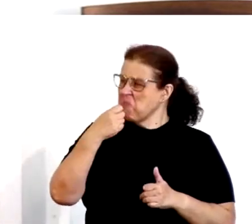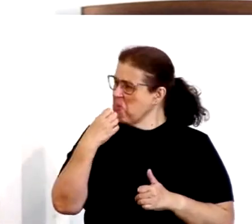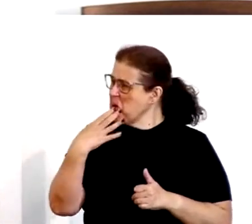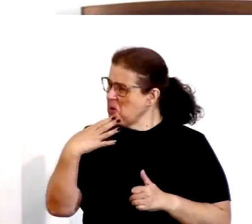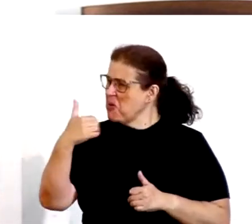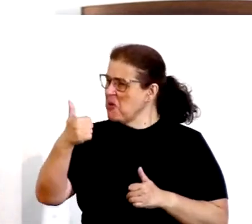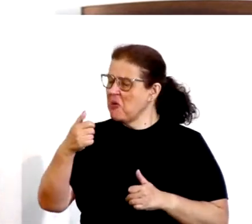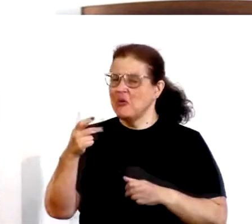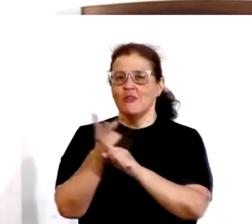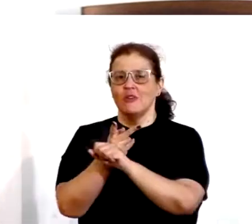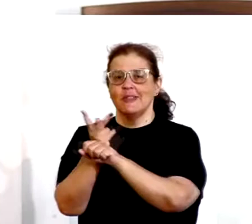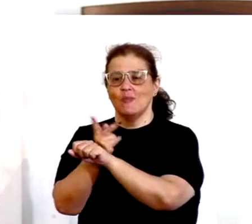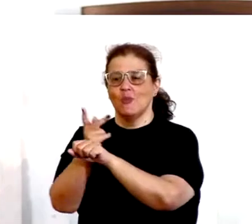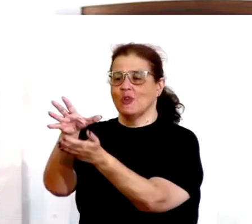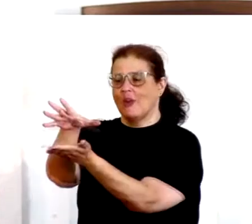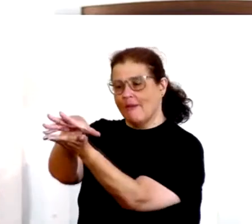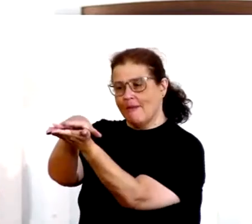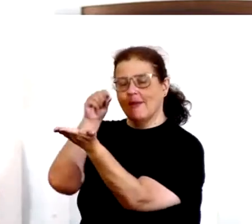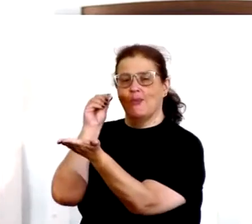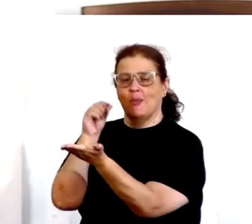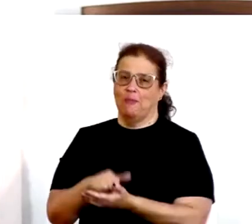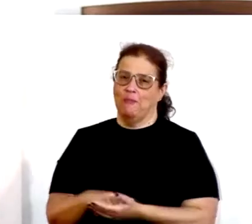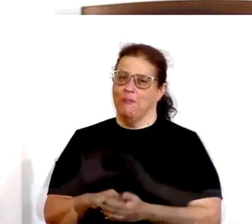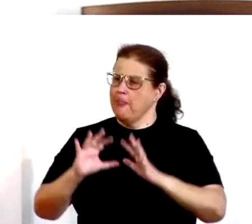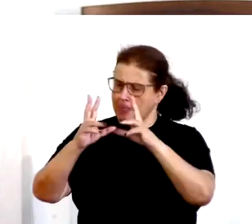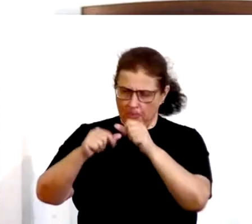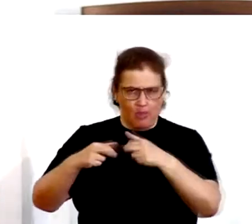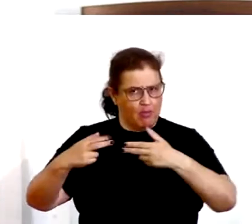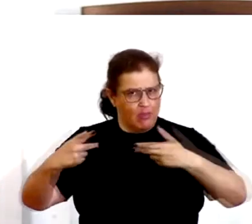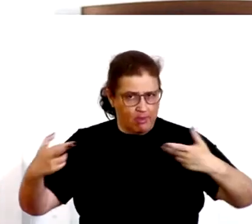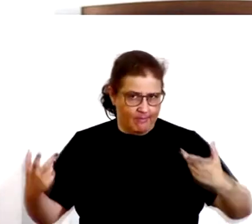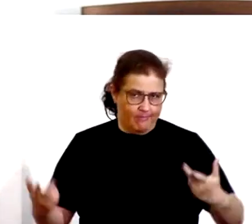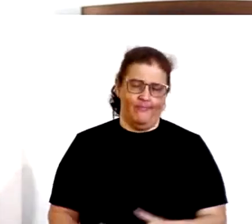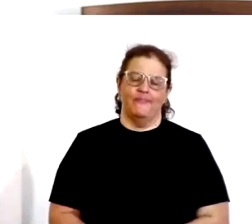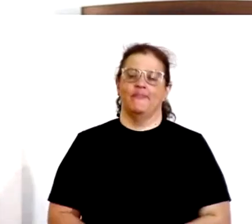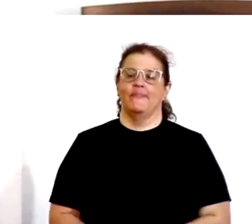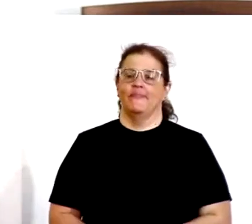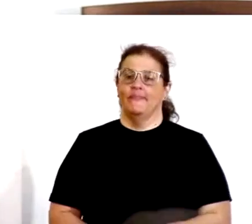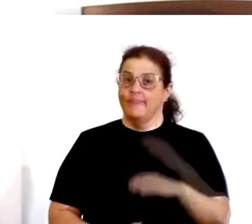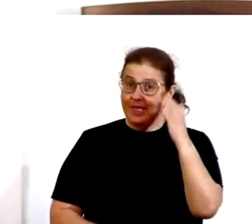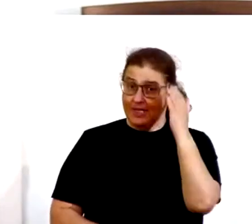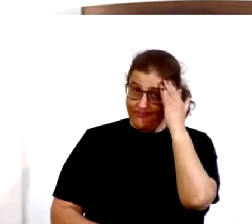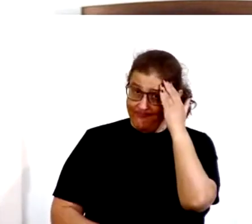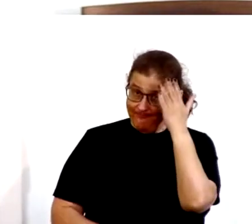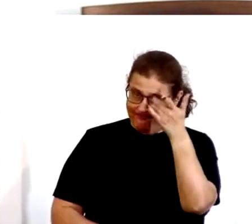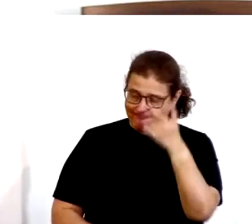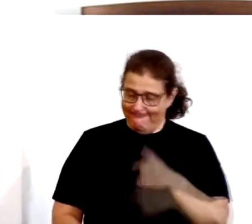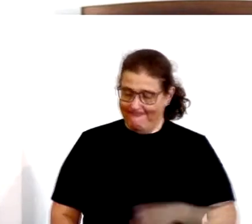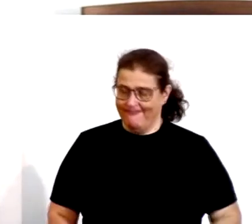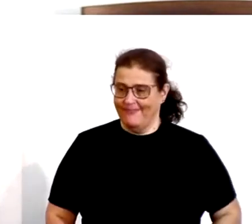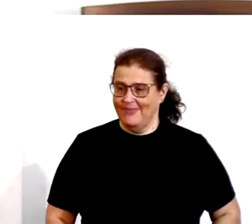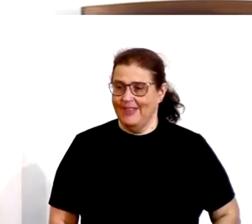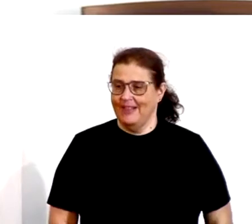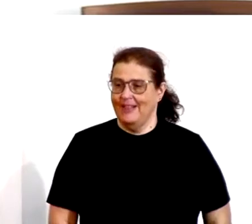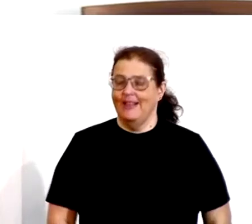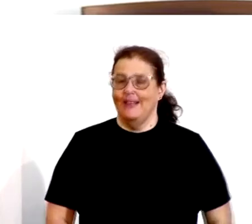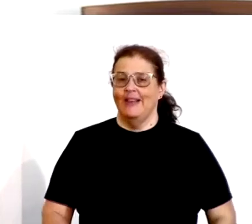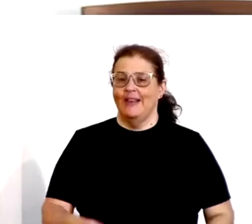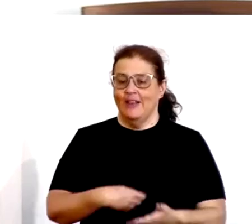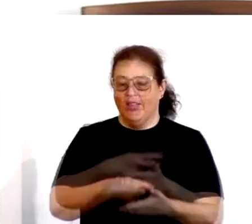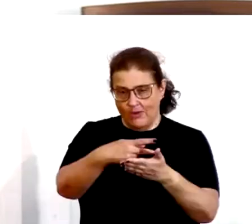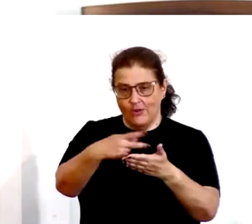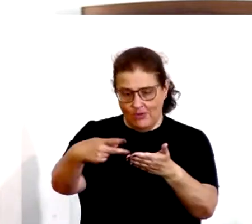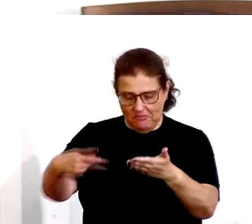busca imitá-la em todas as coisas? Pense nisso e coloque isso agora no